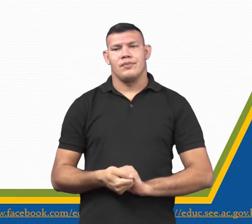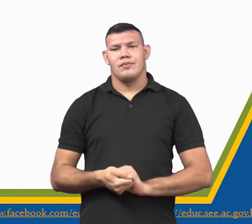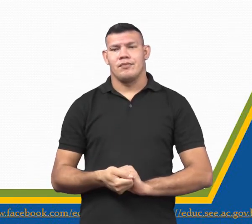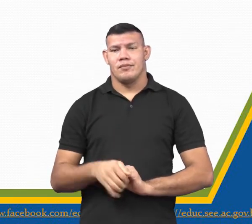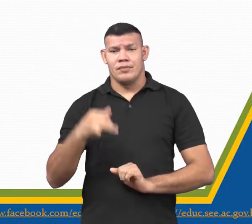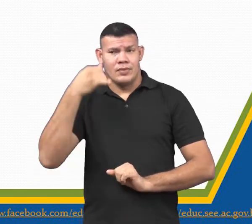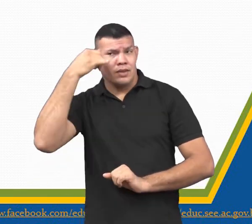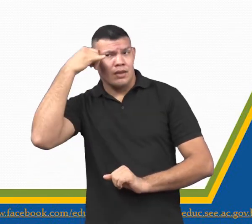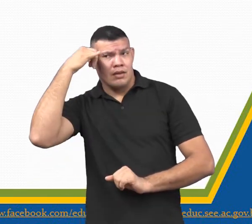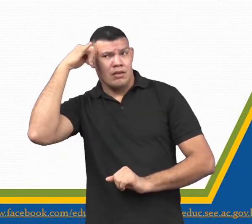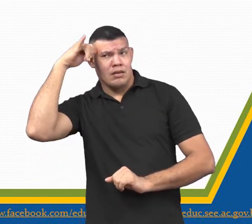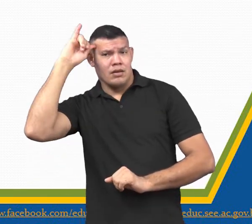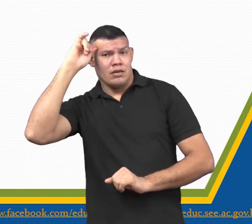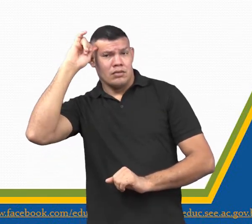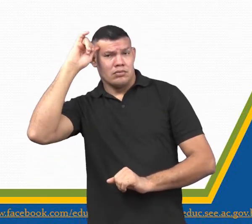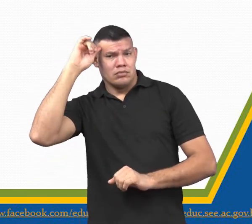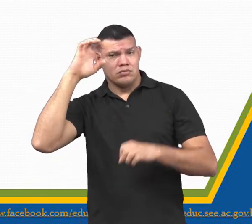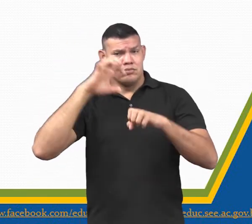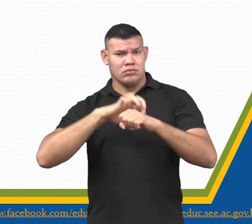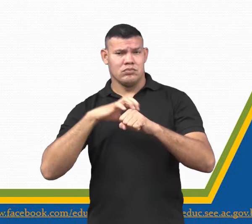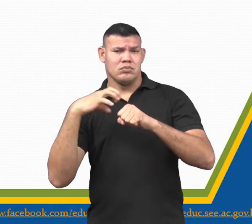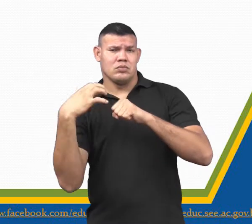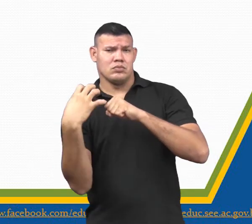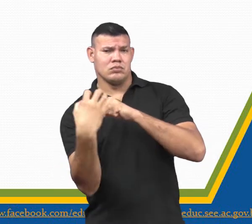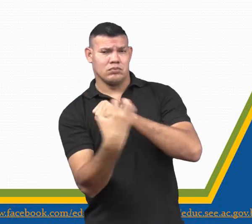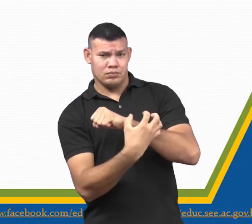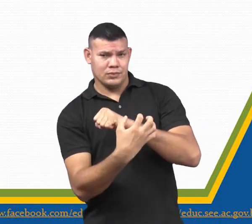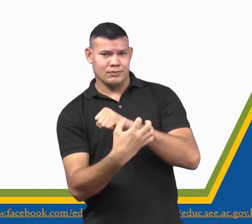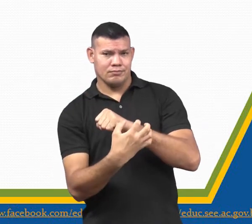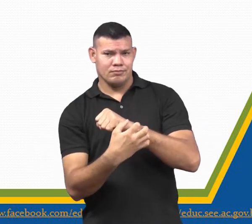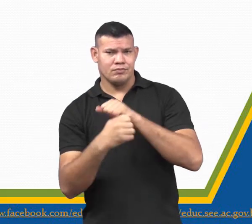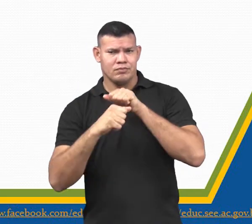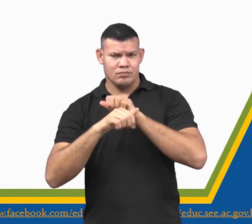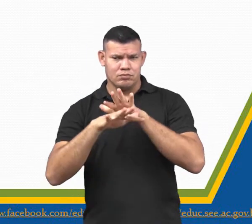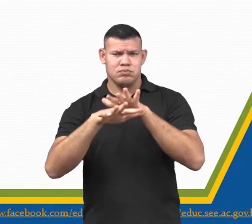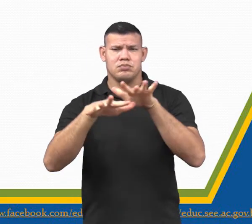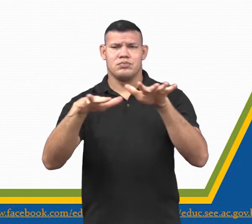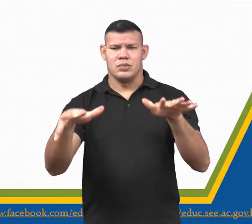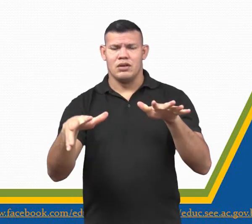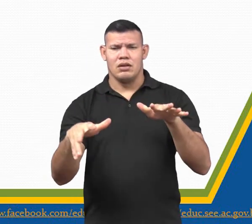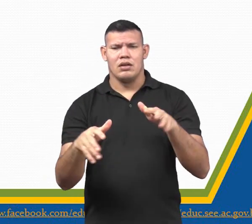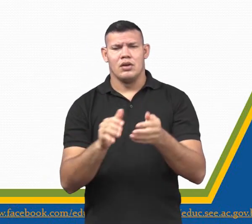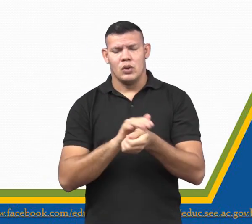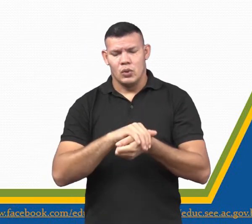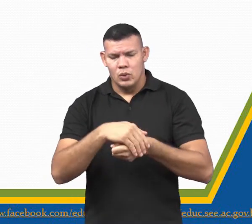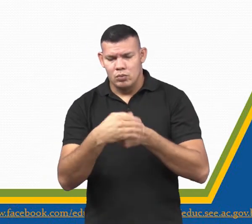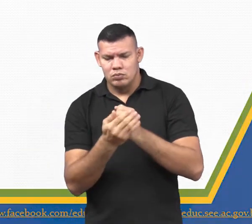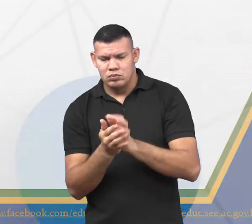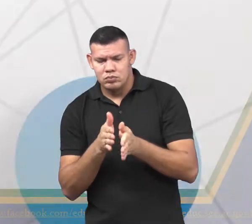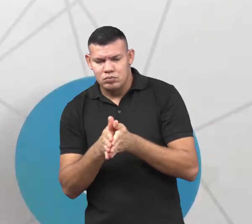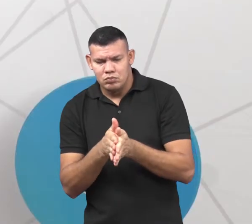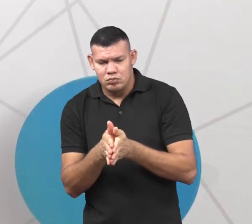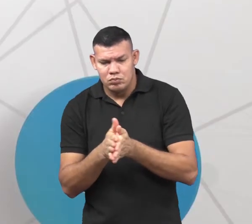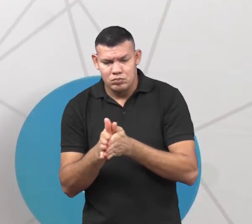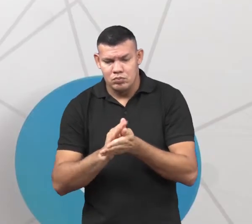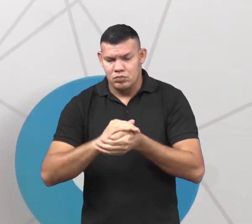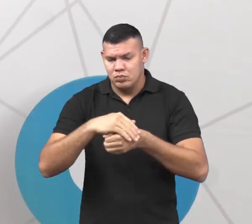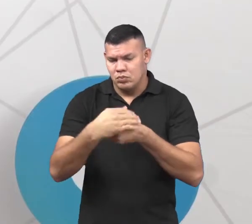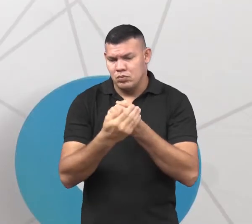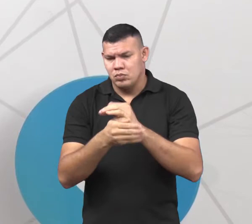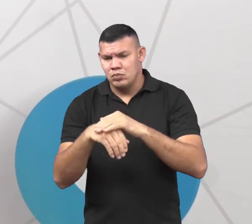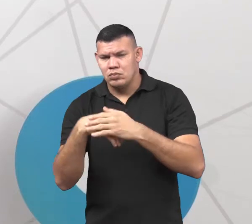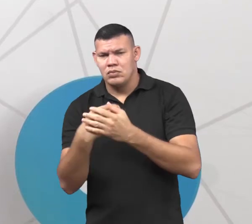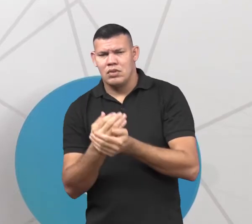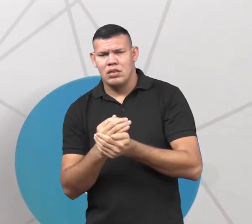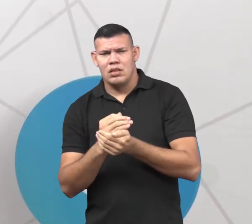Evita la contaminación por el coronavirus. Lava la mano siempre. Qual é o conselho que a gente está recebendo